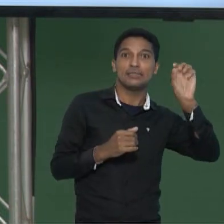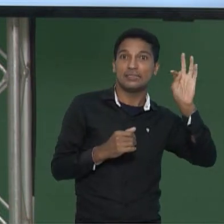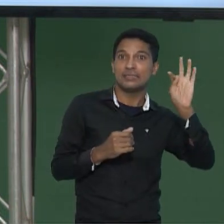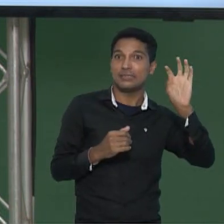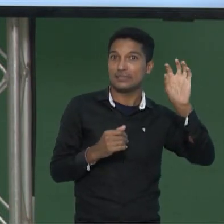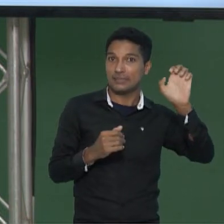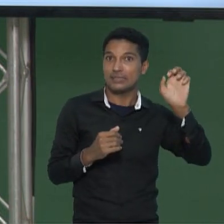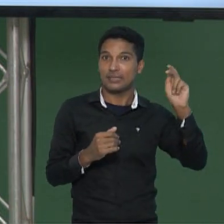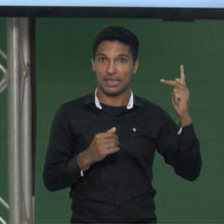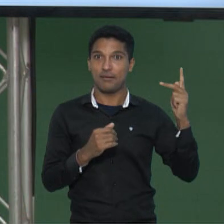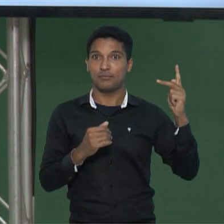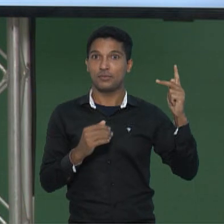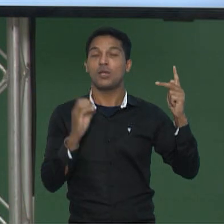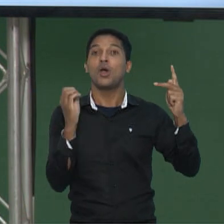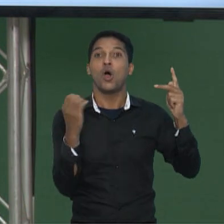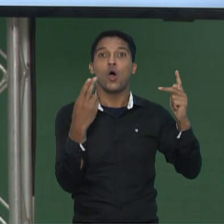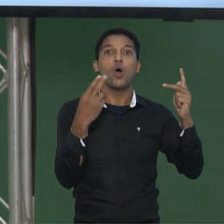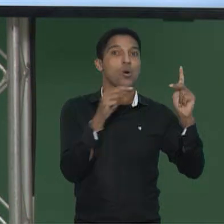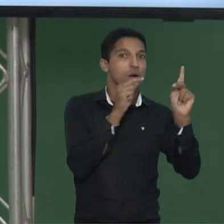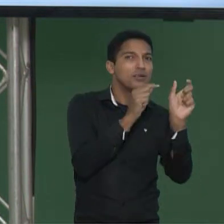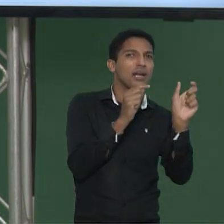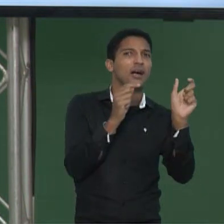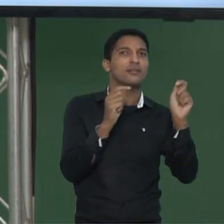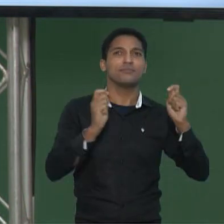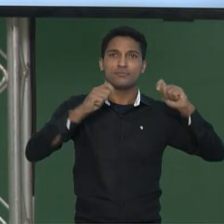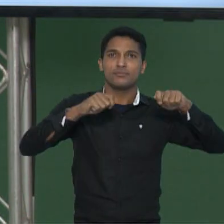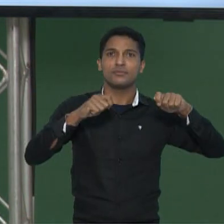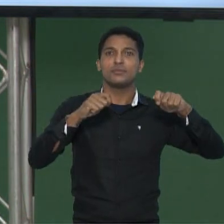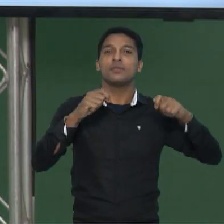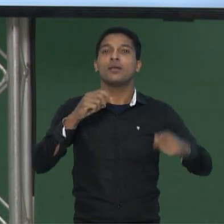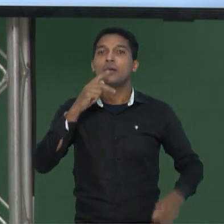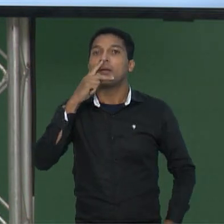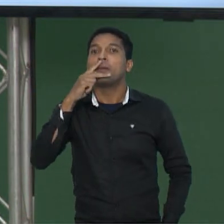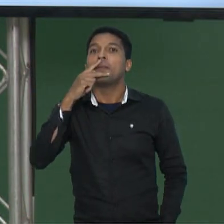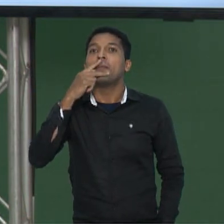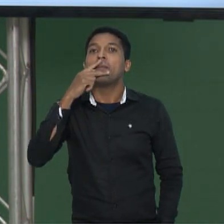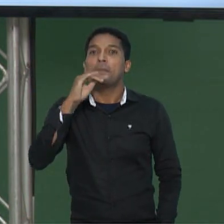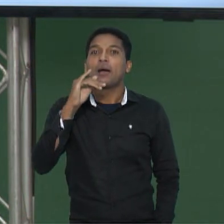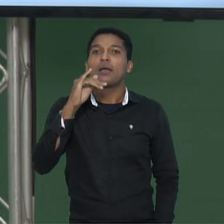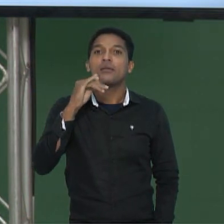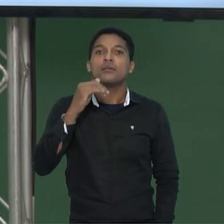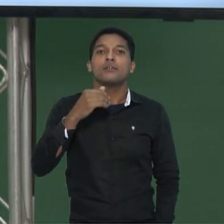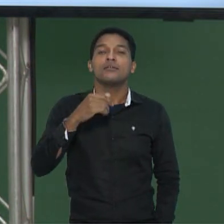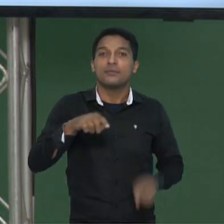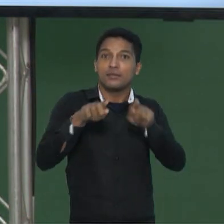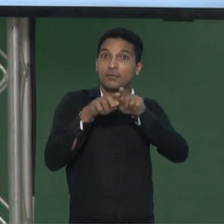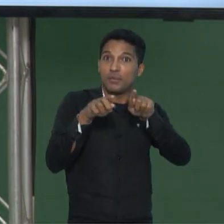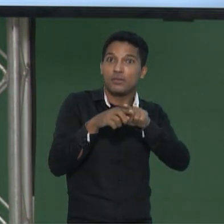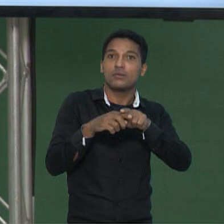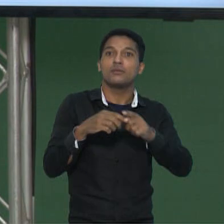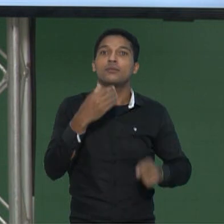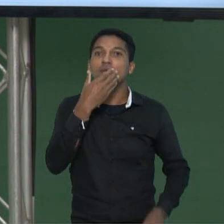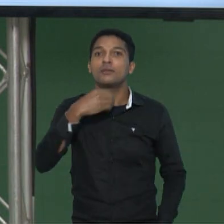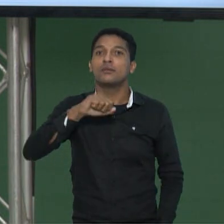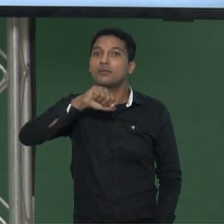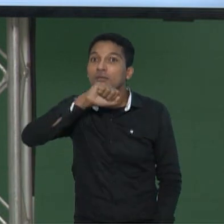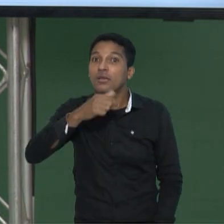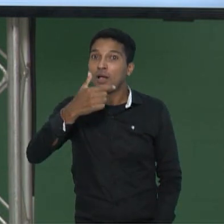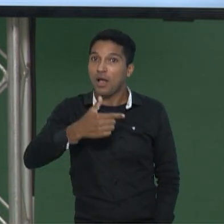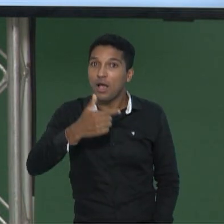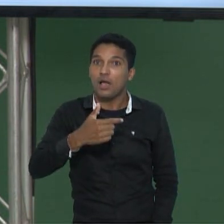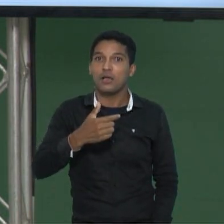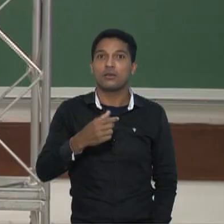nosso segundo pai, a nossa segunda mãe. Então nós utilizaremos a expressão stepfather or